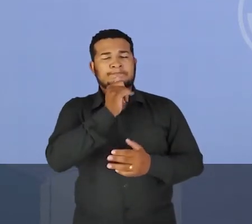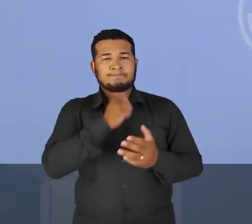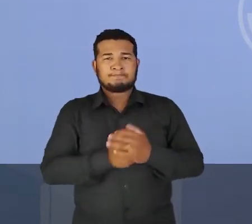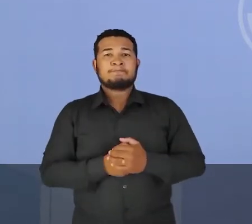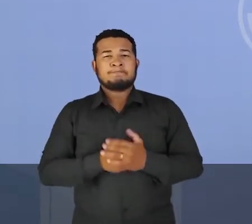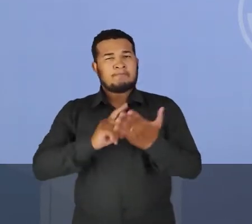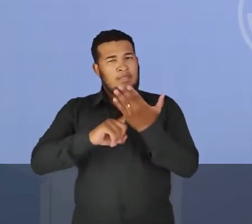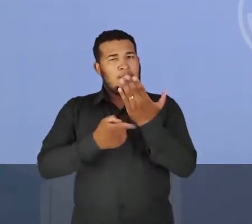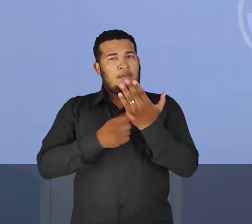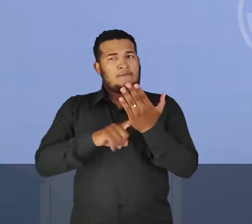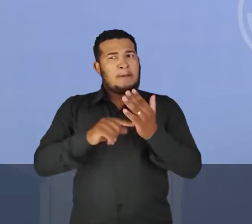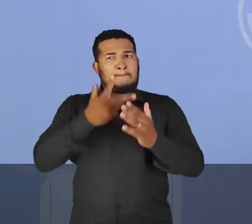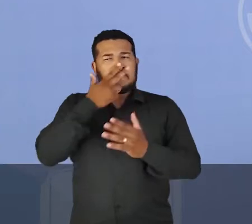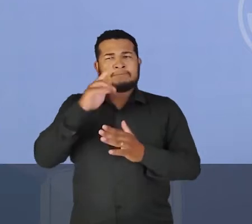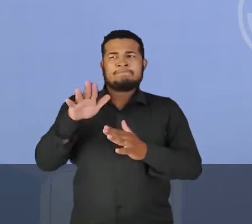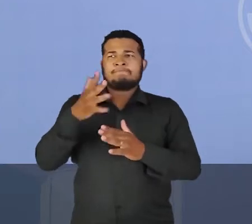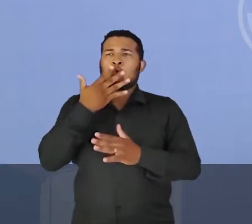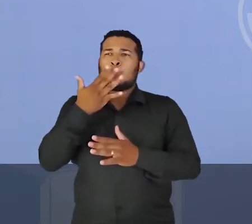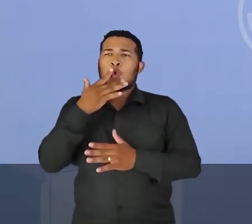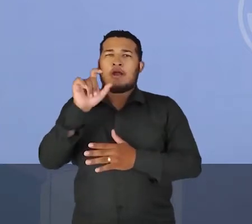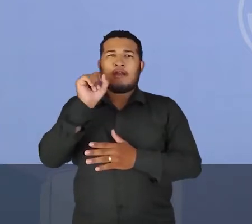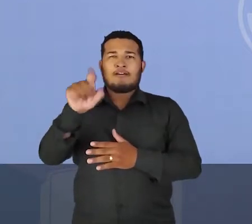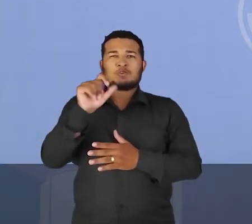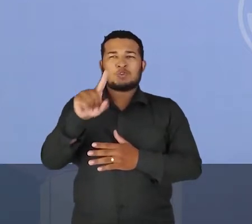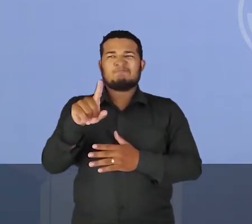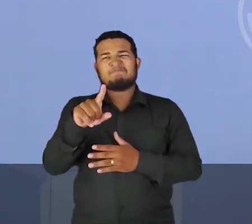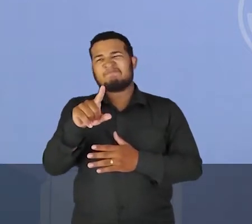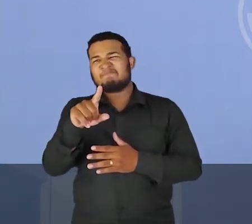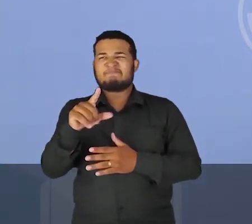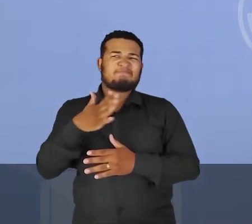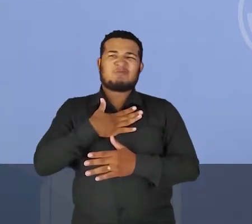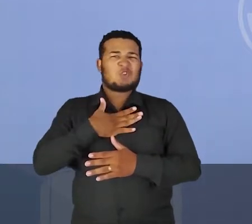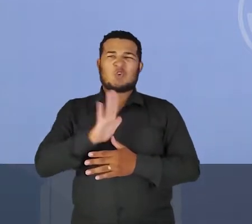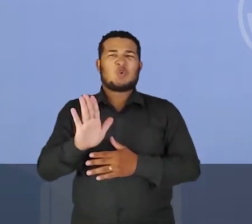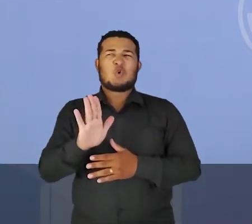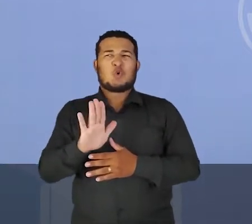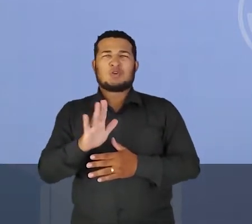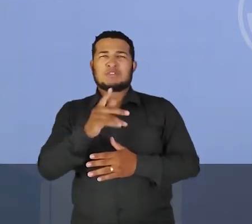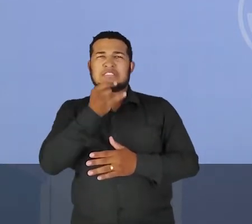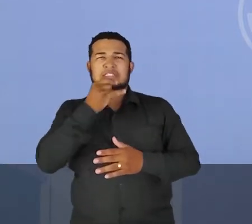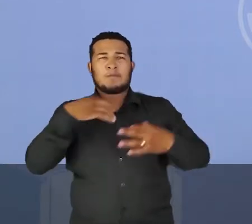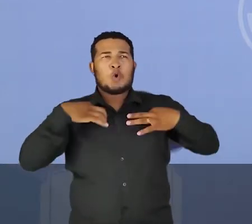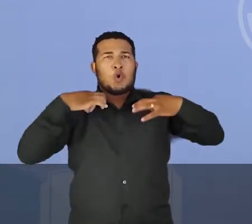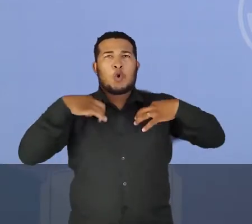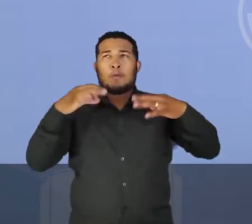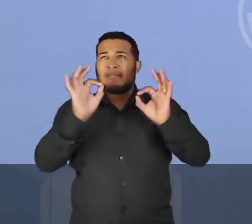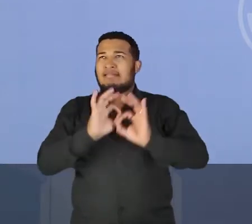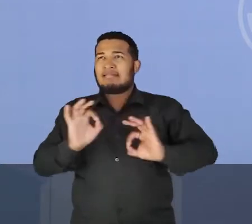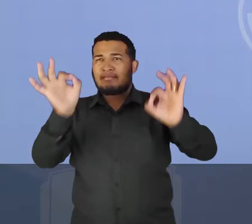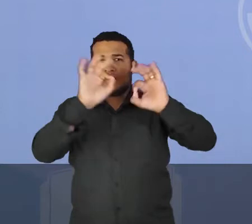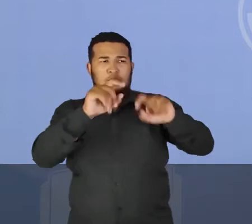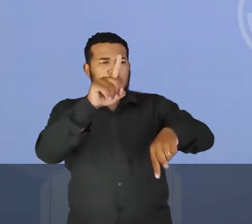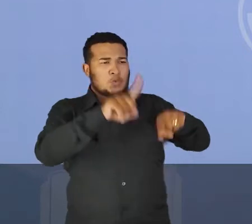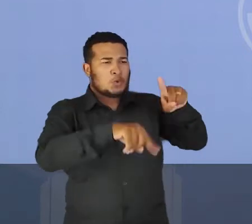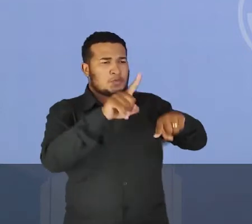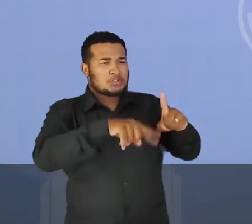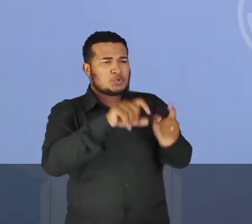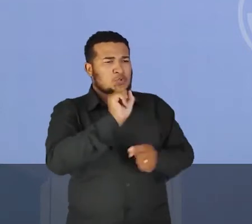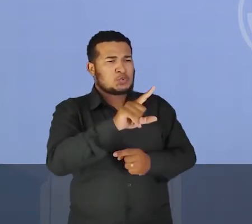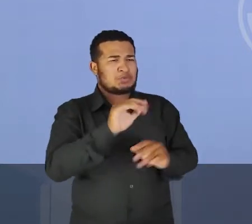alguma razão, não goste da cor azul. Você não tem nada de azul no seu guarda-roupa, você não compra objetos azuis porque